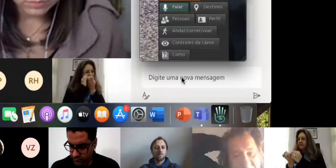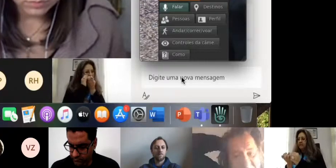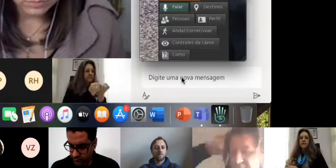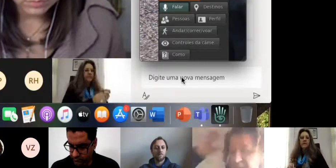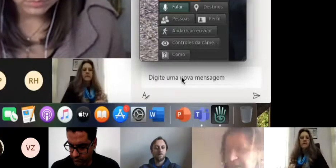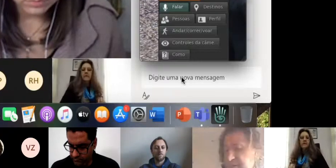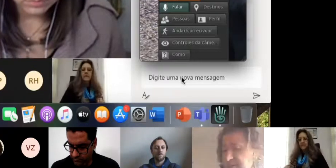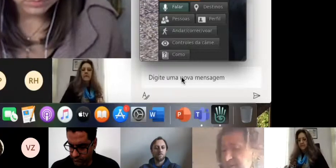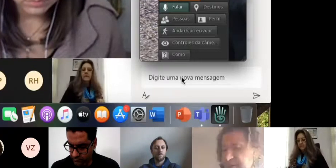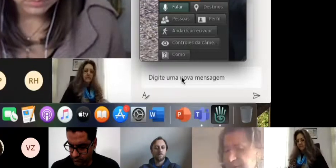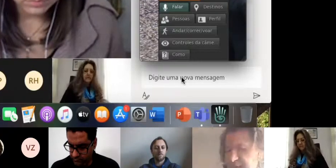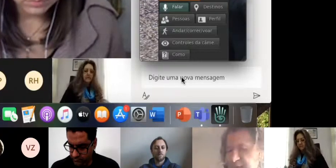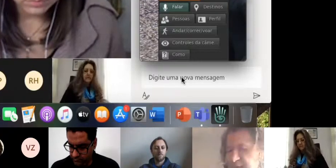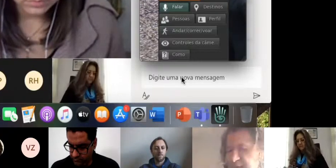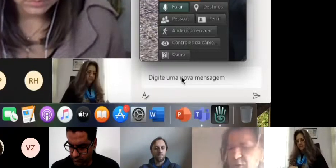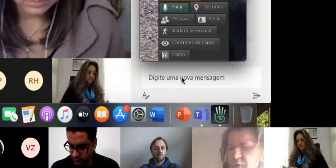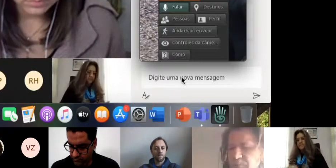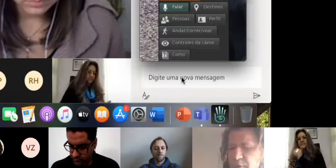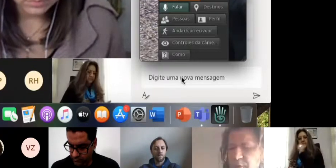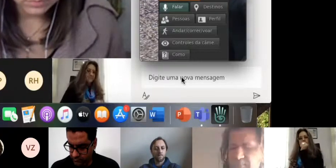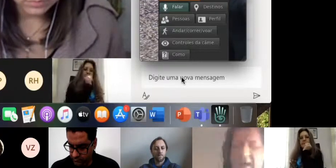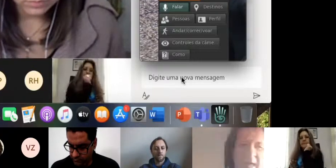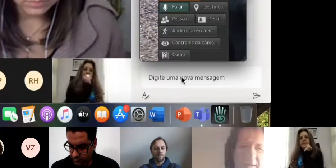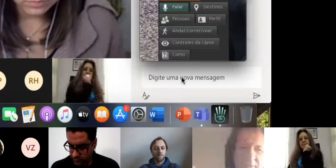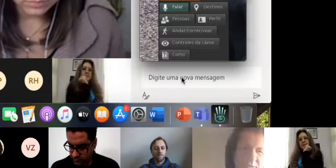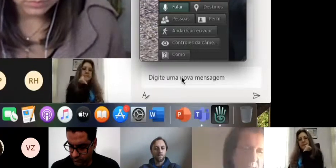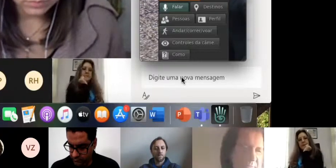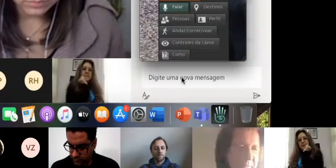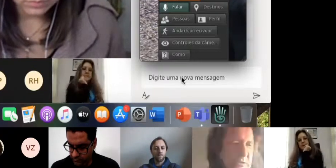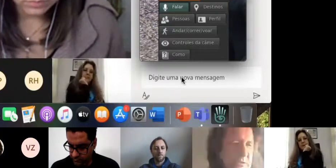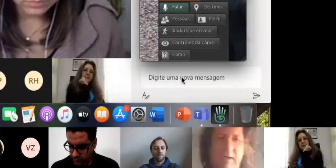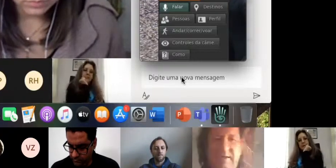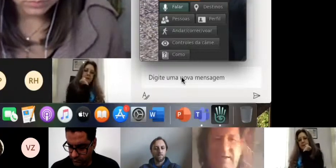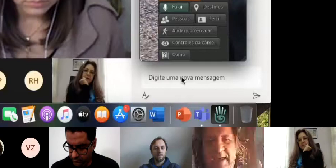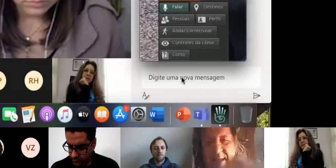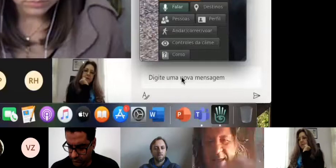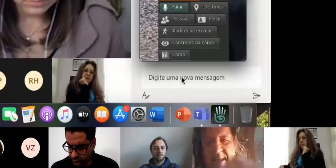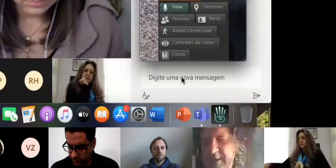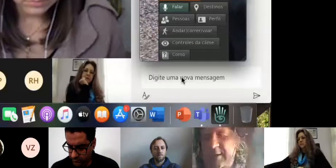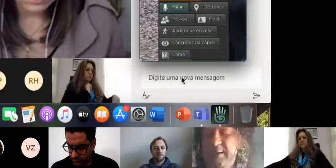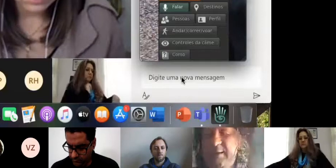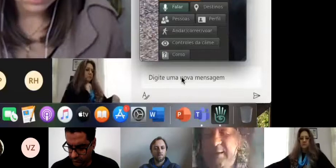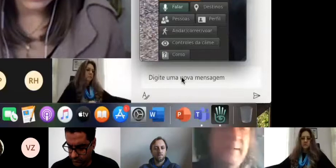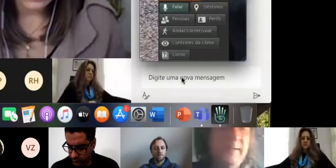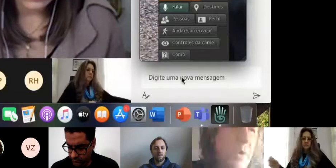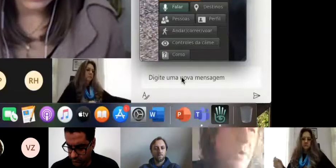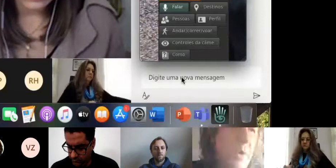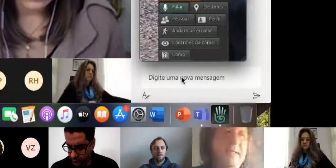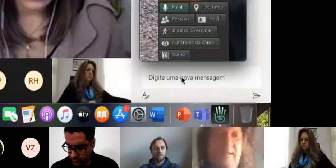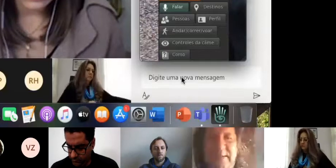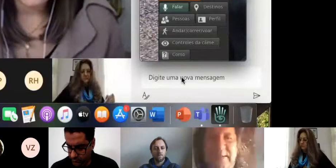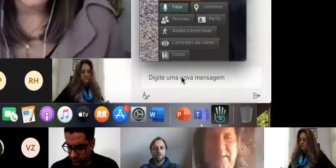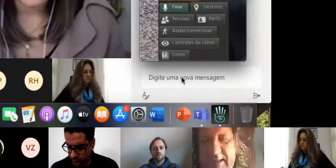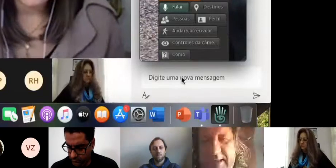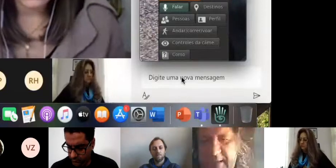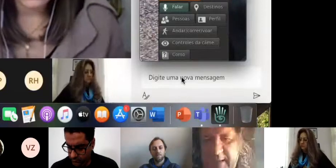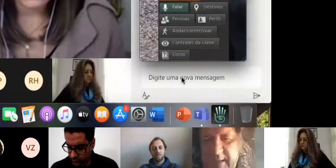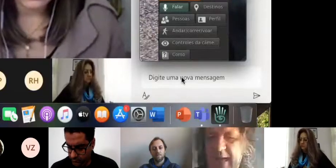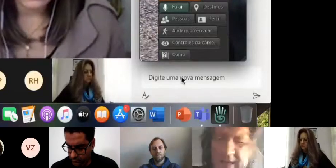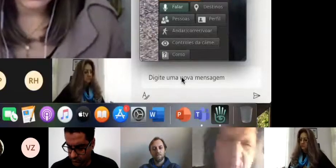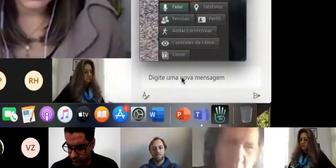a universidades, a grupo de bairros, a pessoas, a